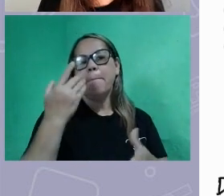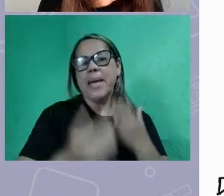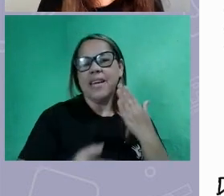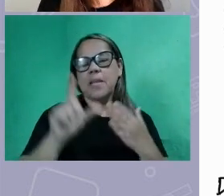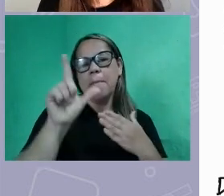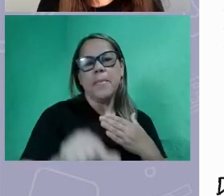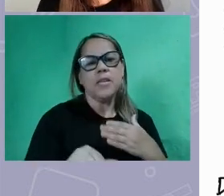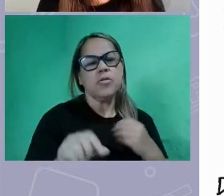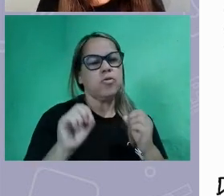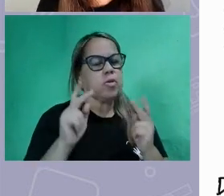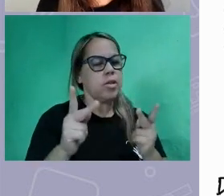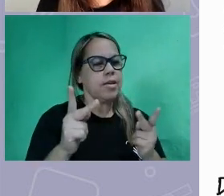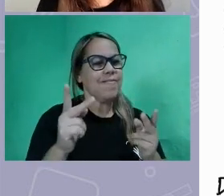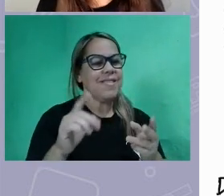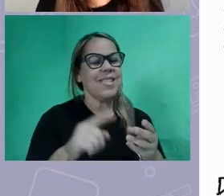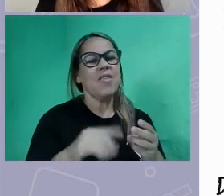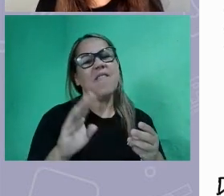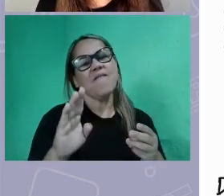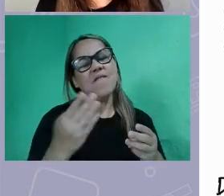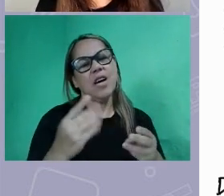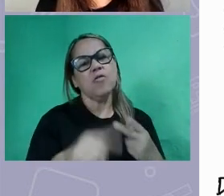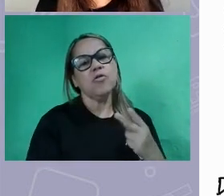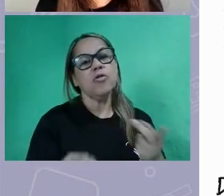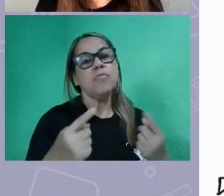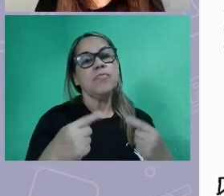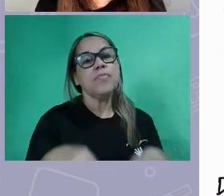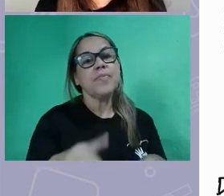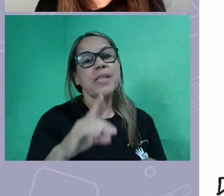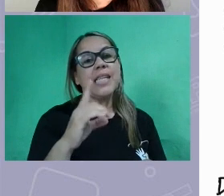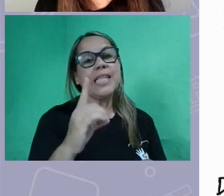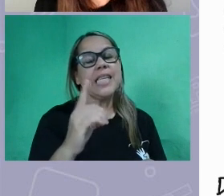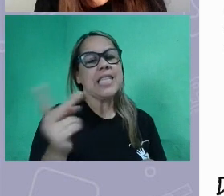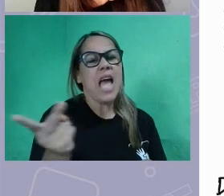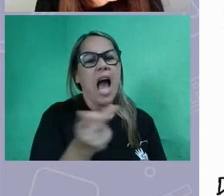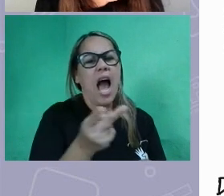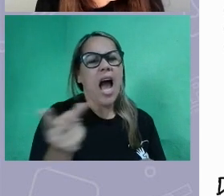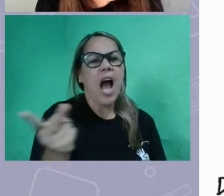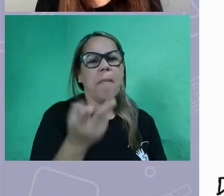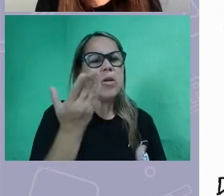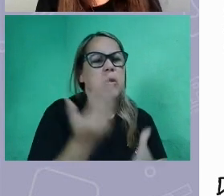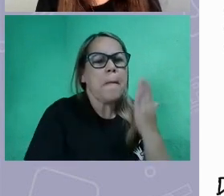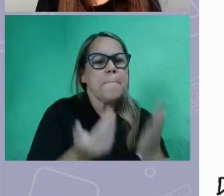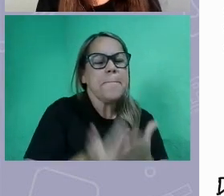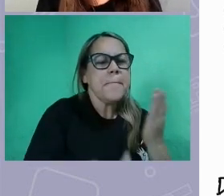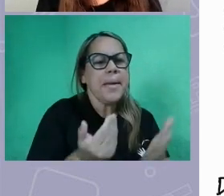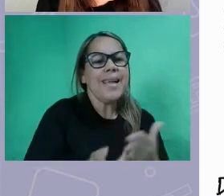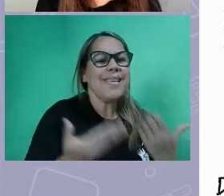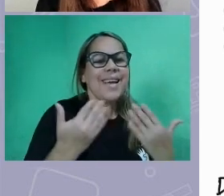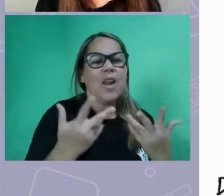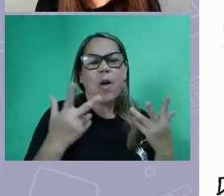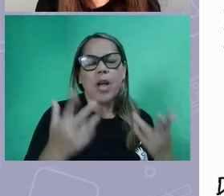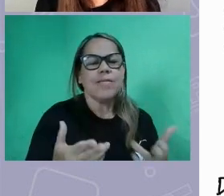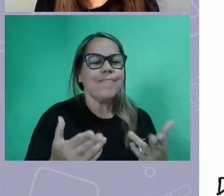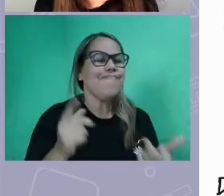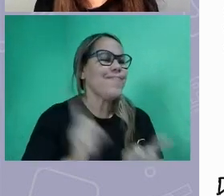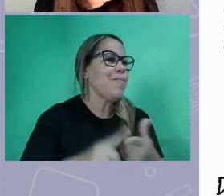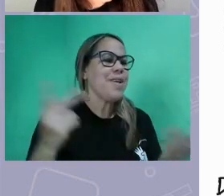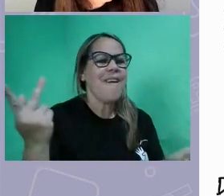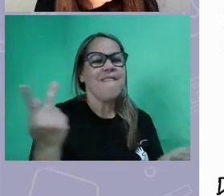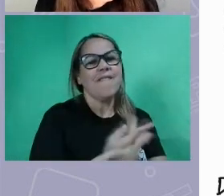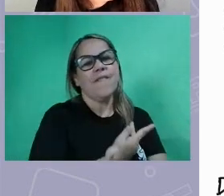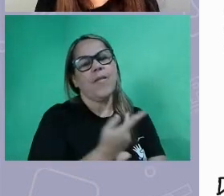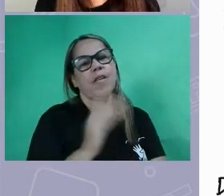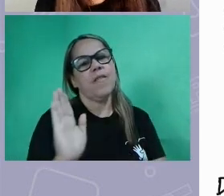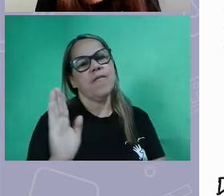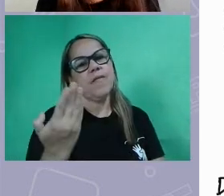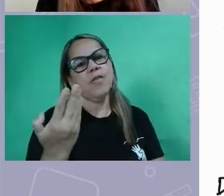dedo e dado ambos os ursos perdem calor na mesma taxa também é falso porque o calor perdido é proporcional